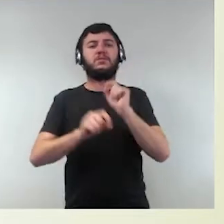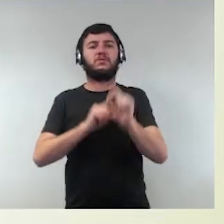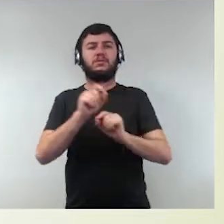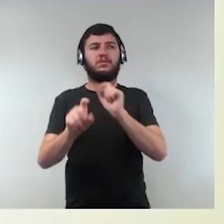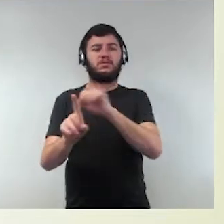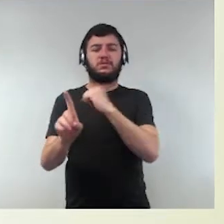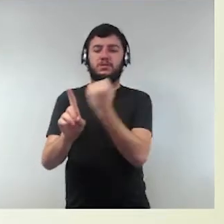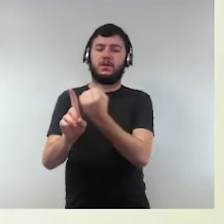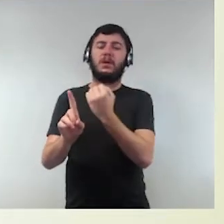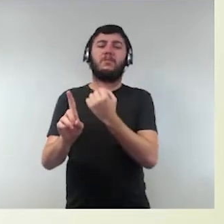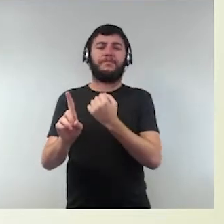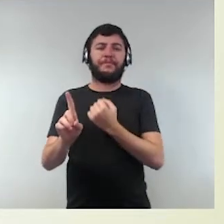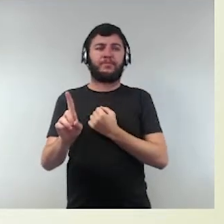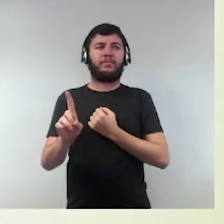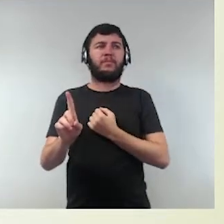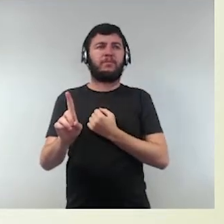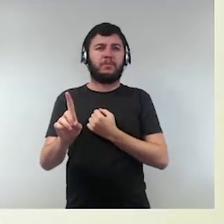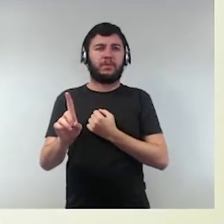social,